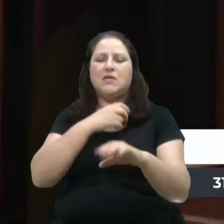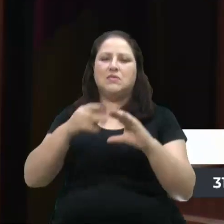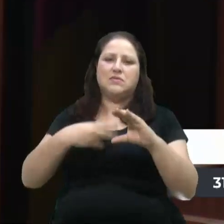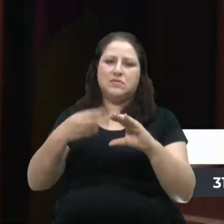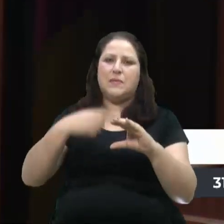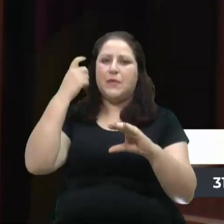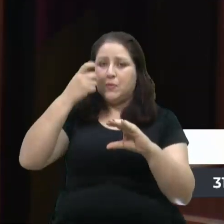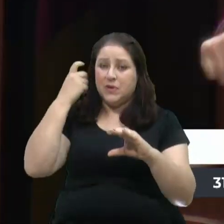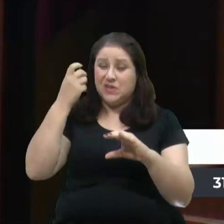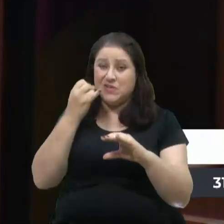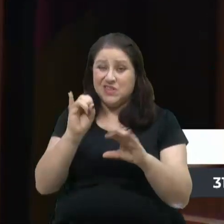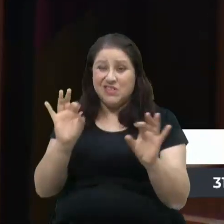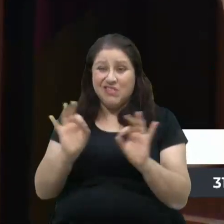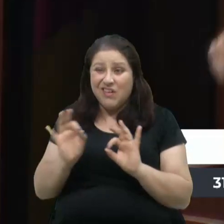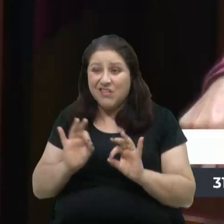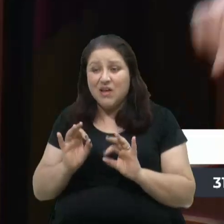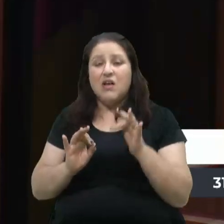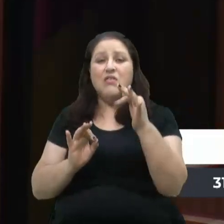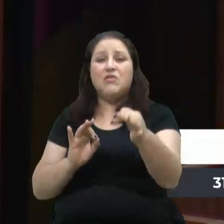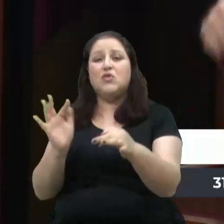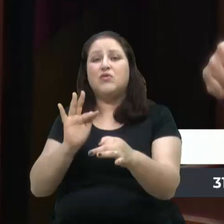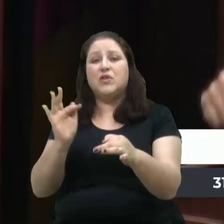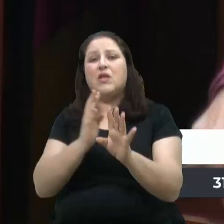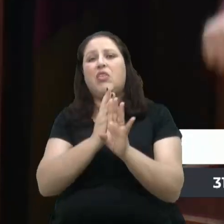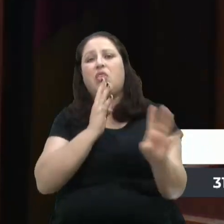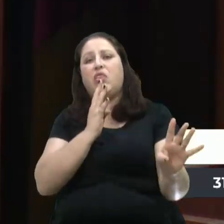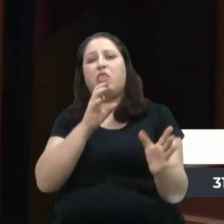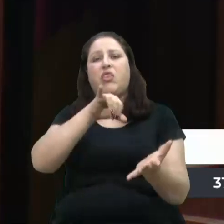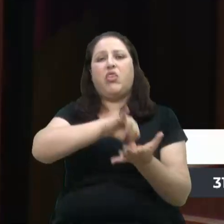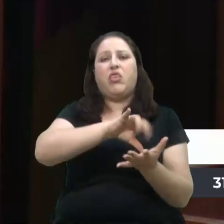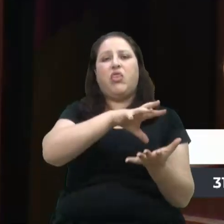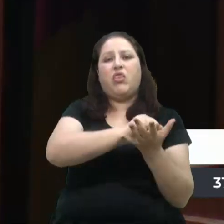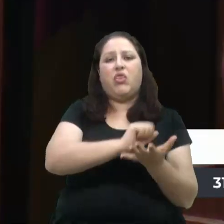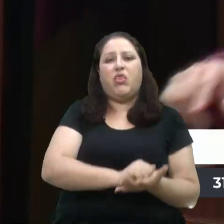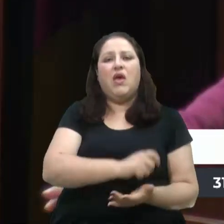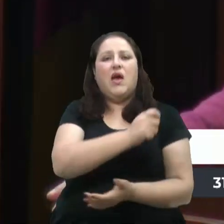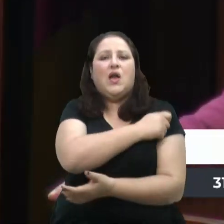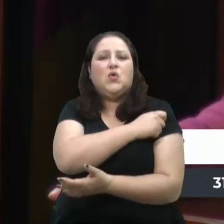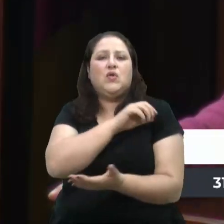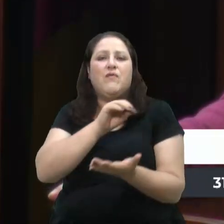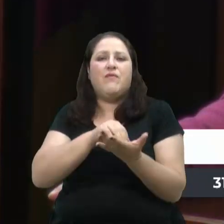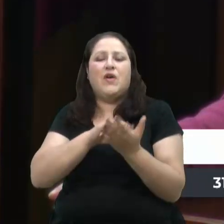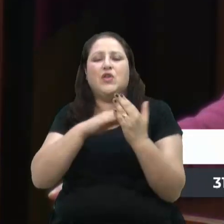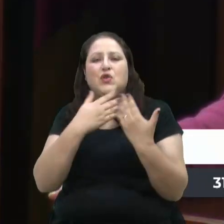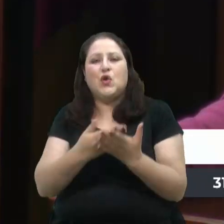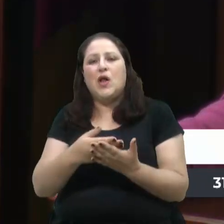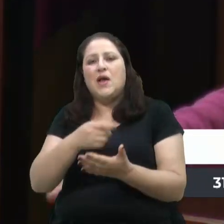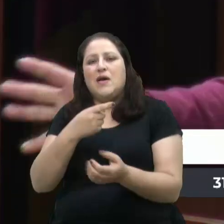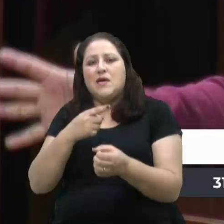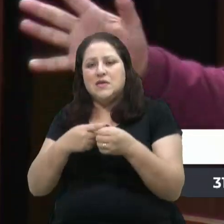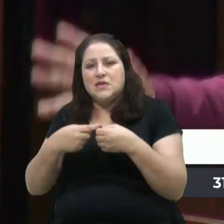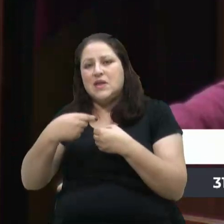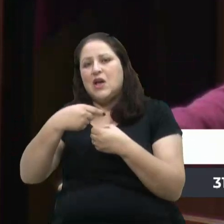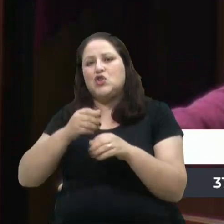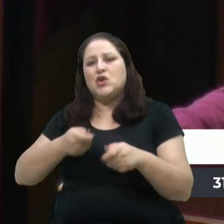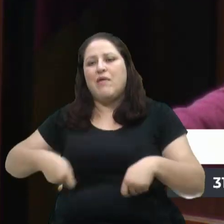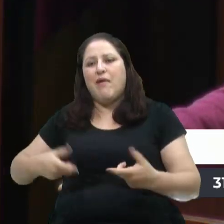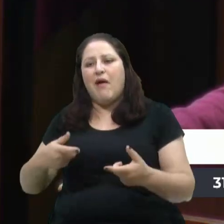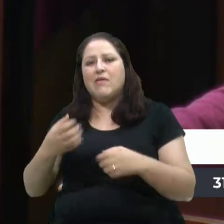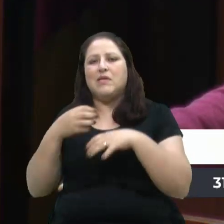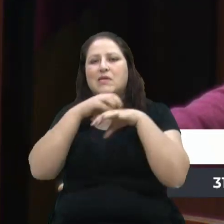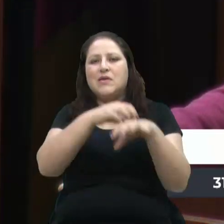do contrário em fevereiro nós vamos ter fila na central alunos em escola o município passando com transporte e o problema da